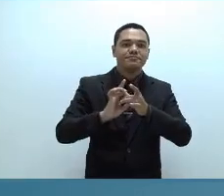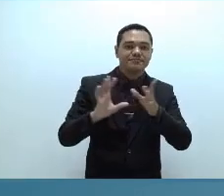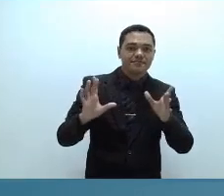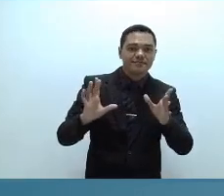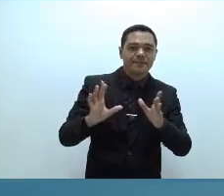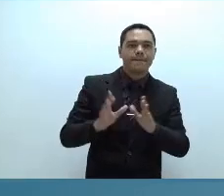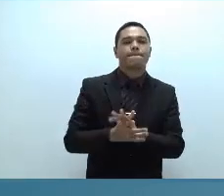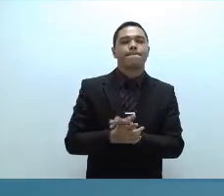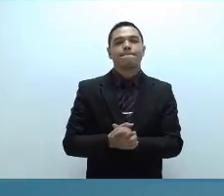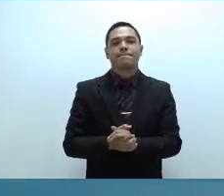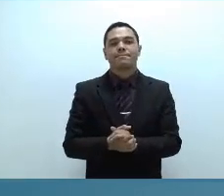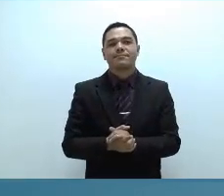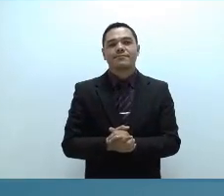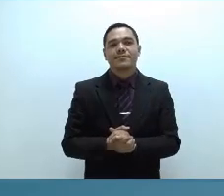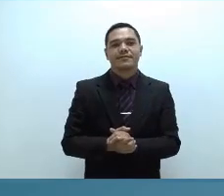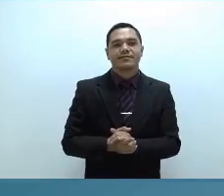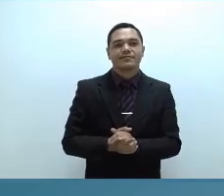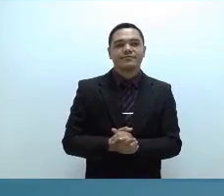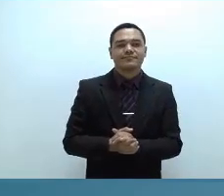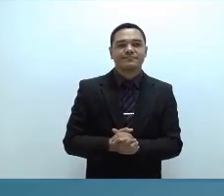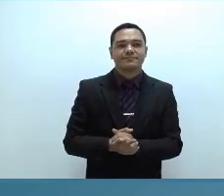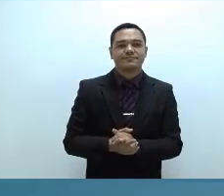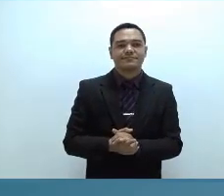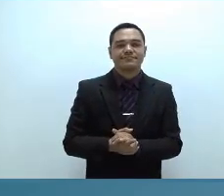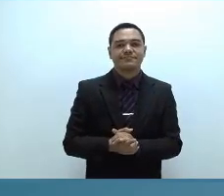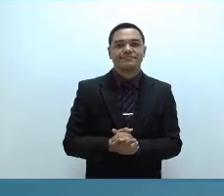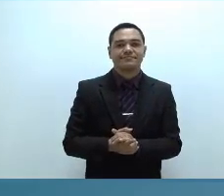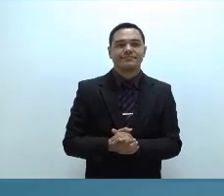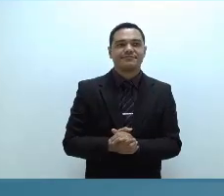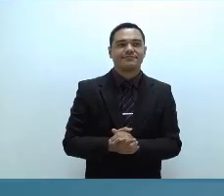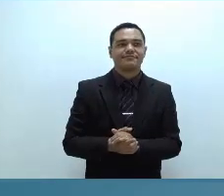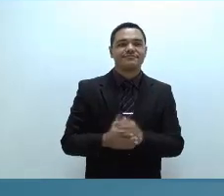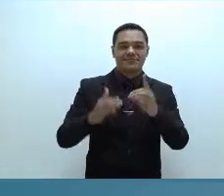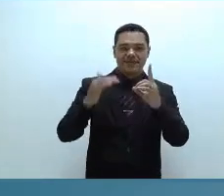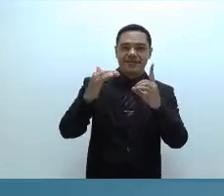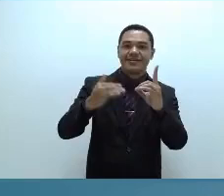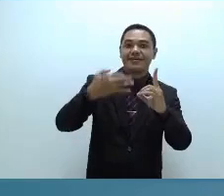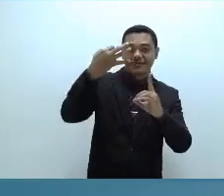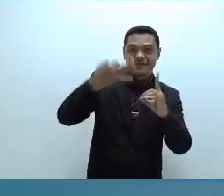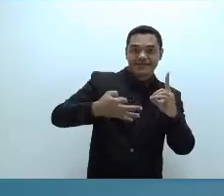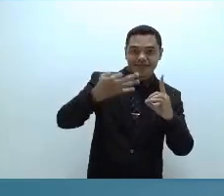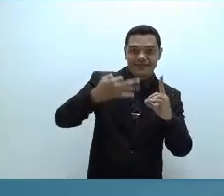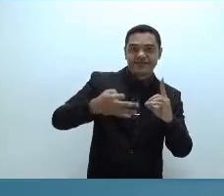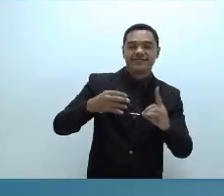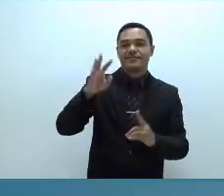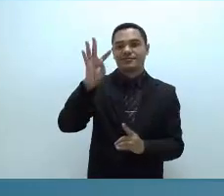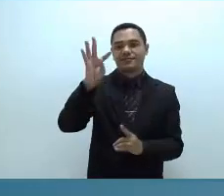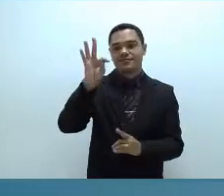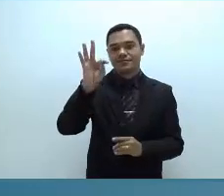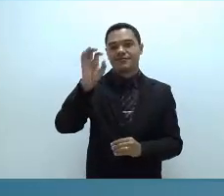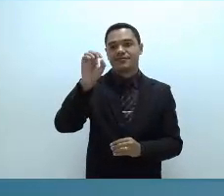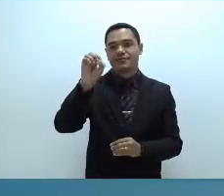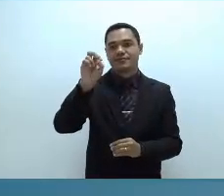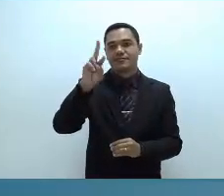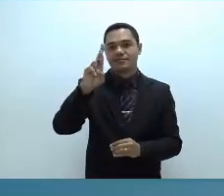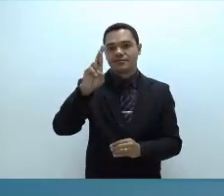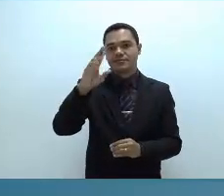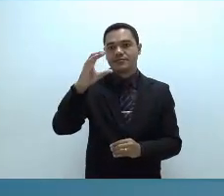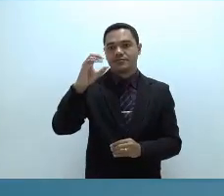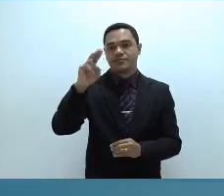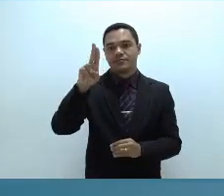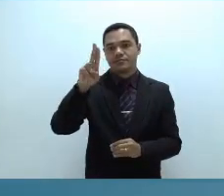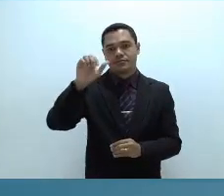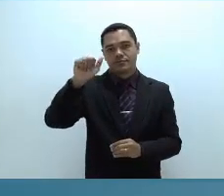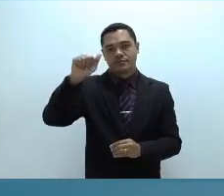Essa palavra, presidente. Pois não, desembargador da quarta. Eu quero me associar também aos